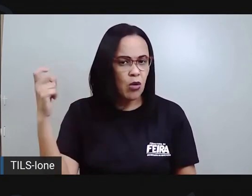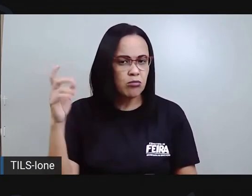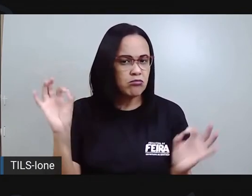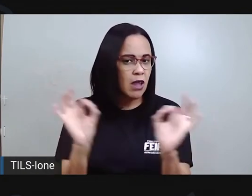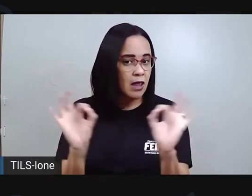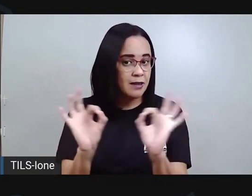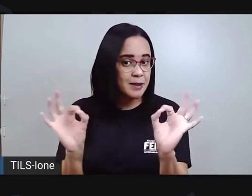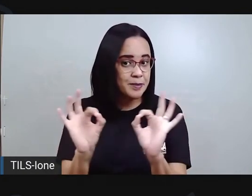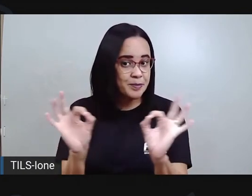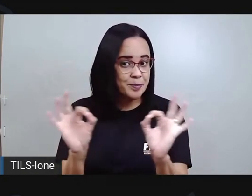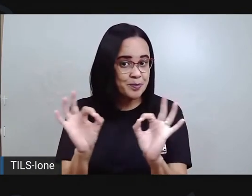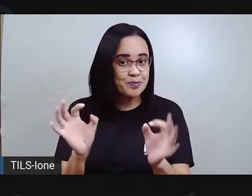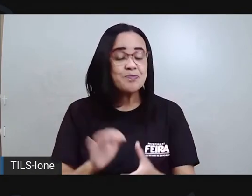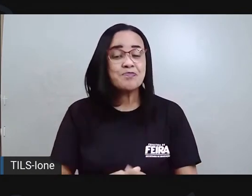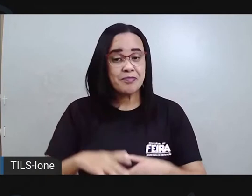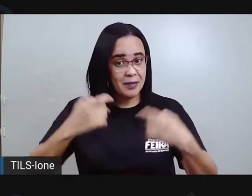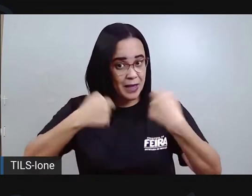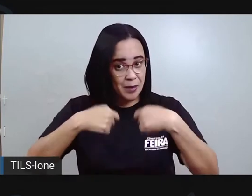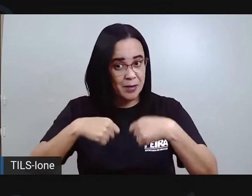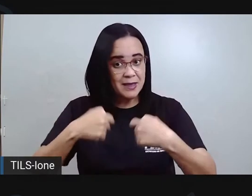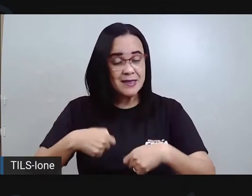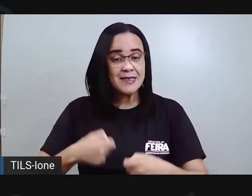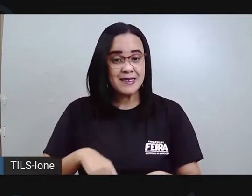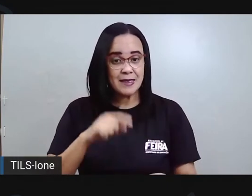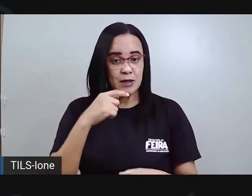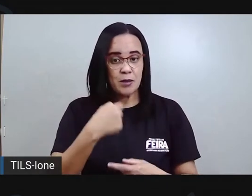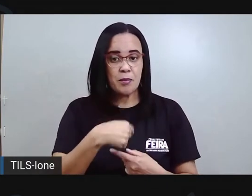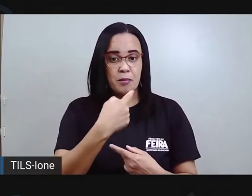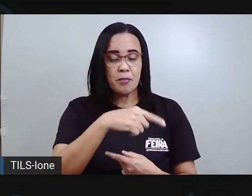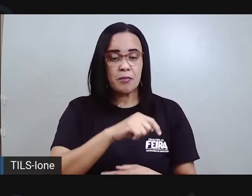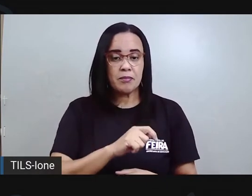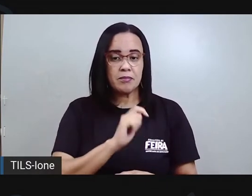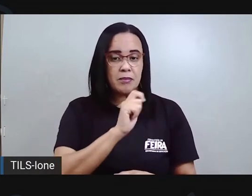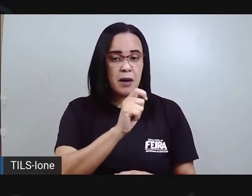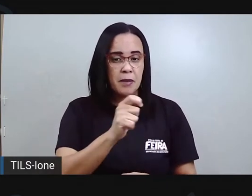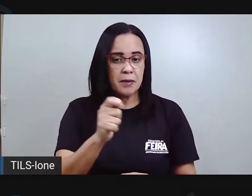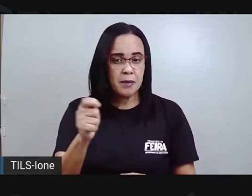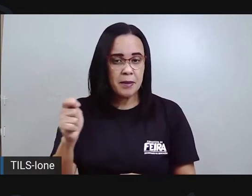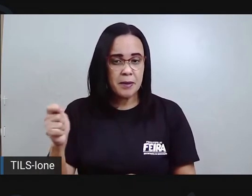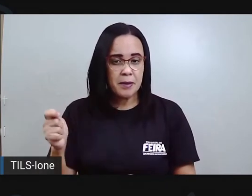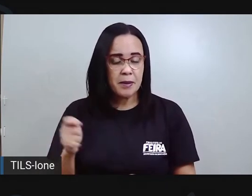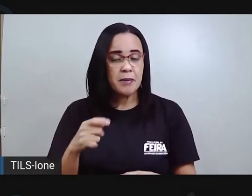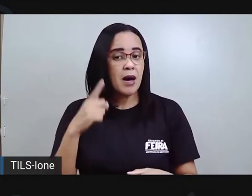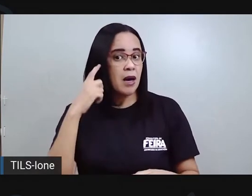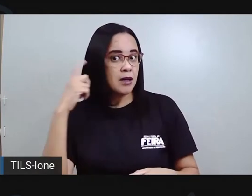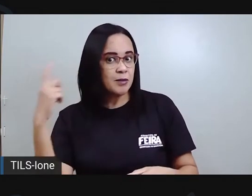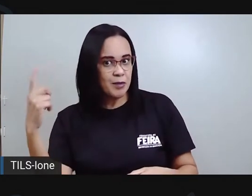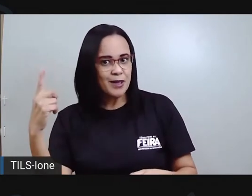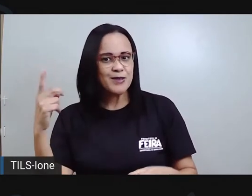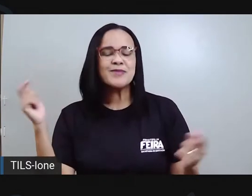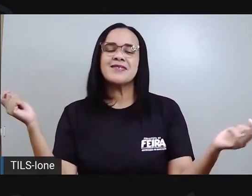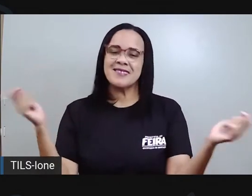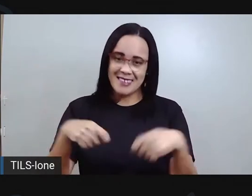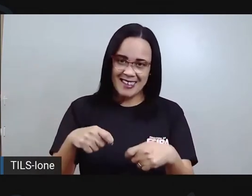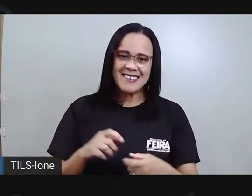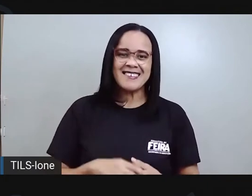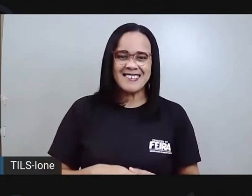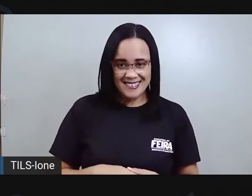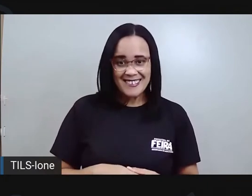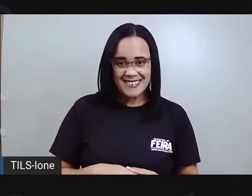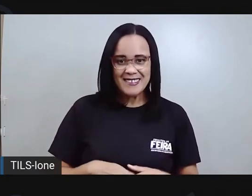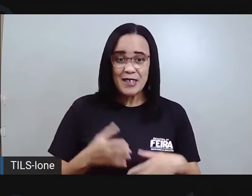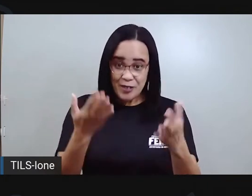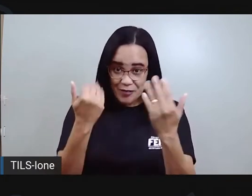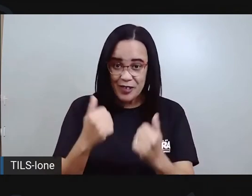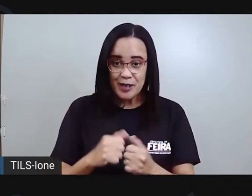meninada. Então precisamos tocar aqui no meio, olha, o som ser produzido. Vamos tocar sete notas musicais agora?